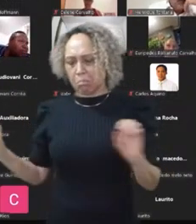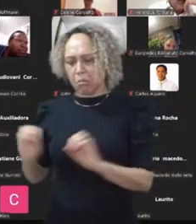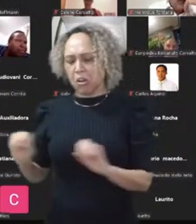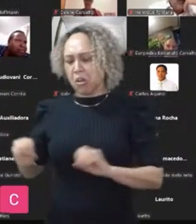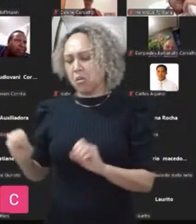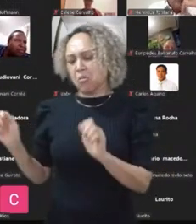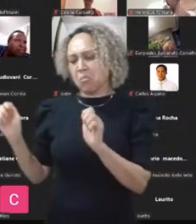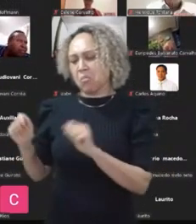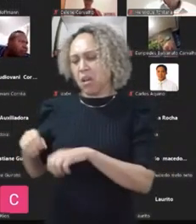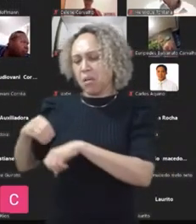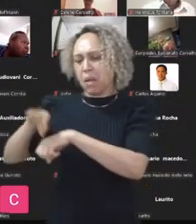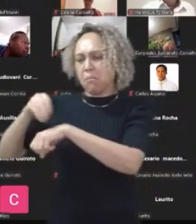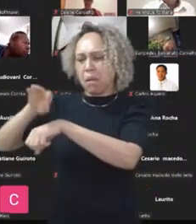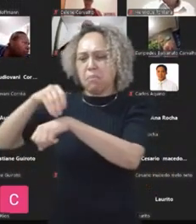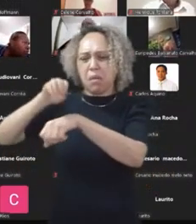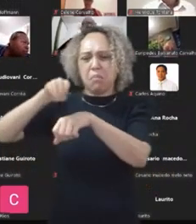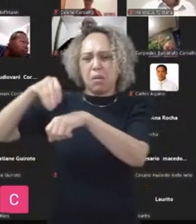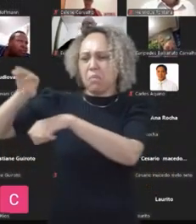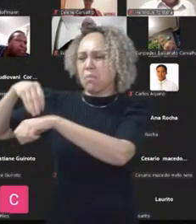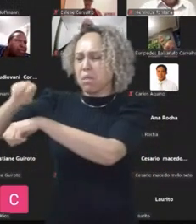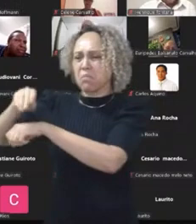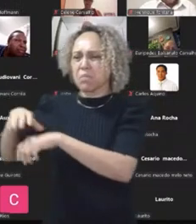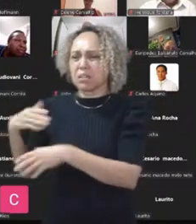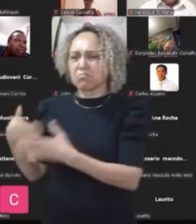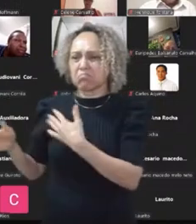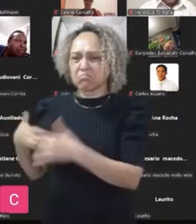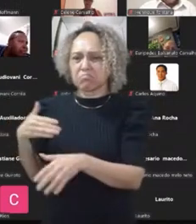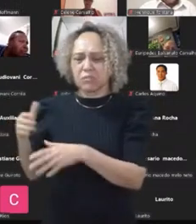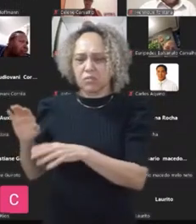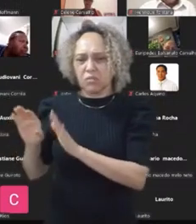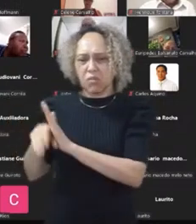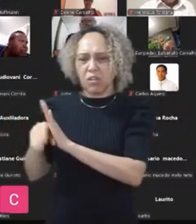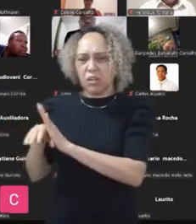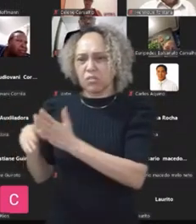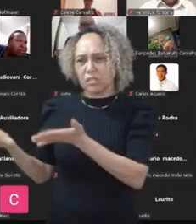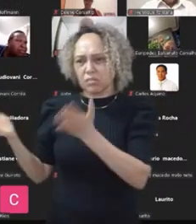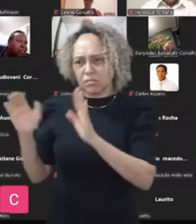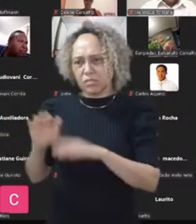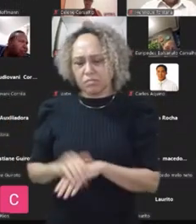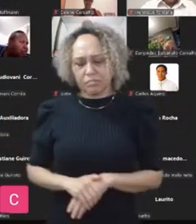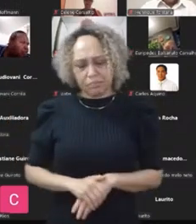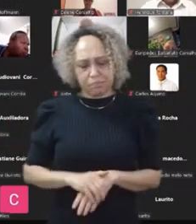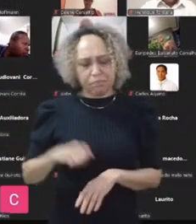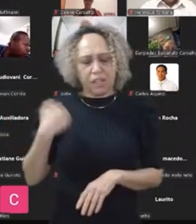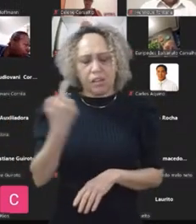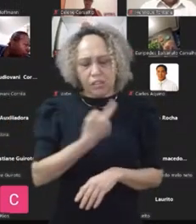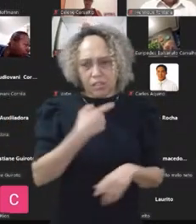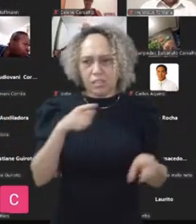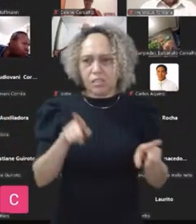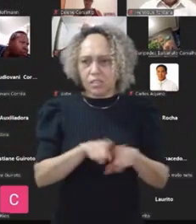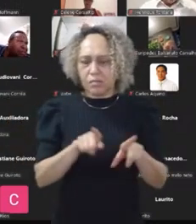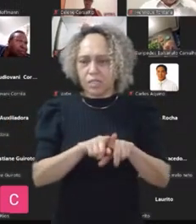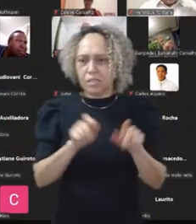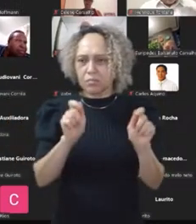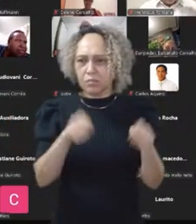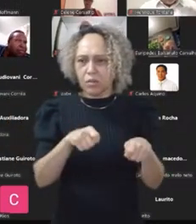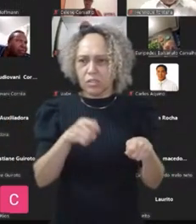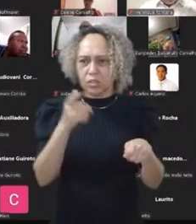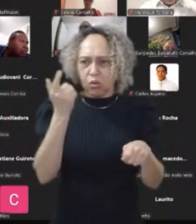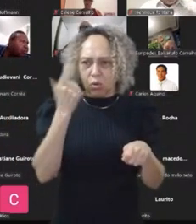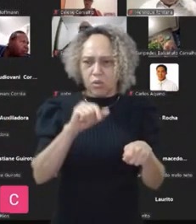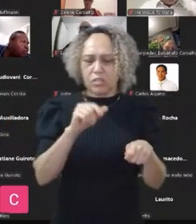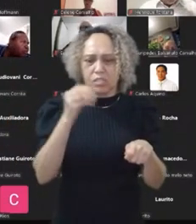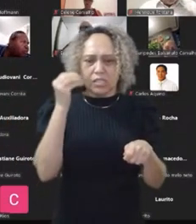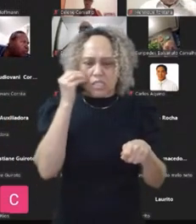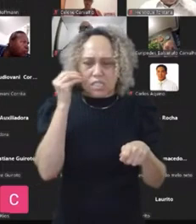de tentar qual tipo de comunicação qual tipo de qual tipo de conteúdo a gente também pode conseguir fazer e tentar